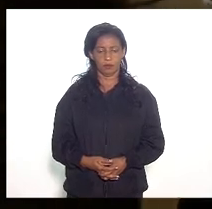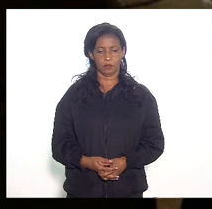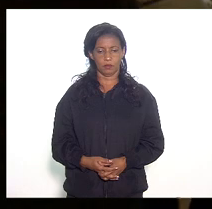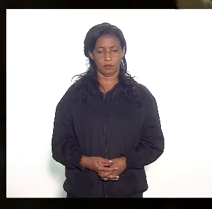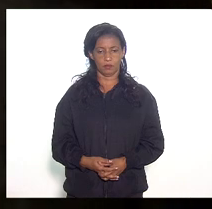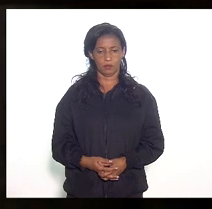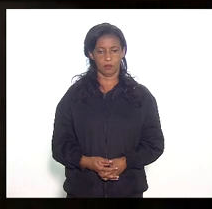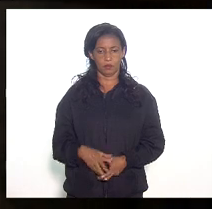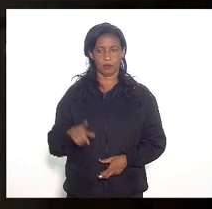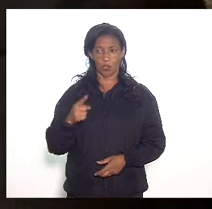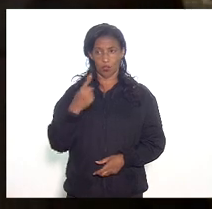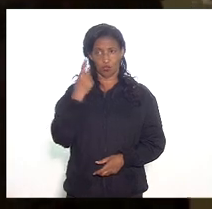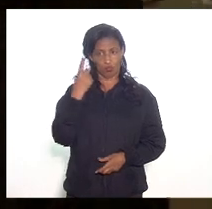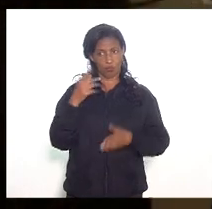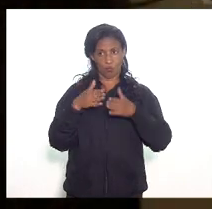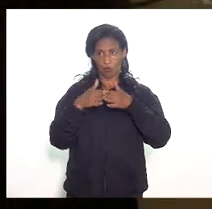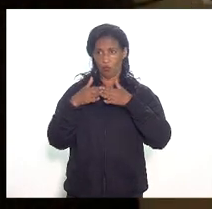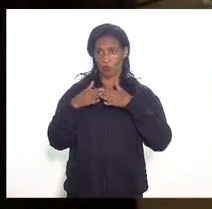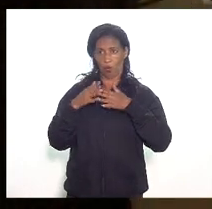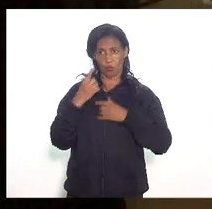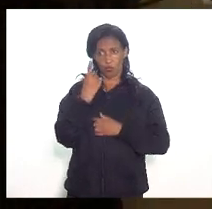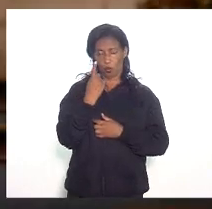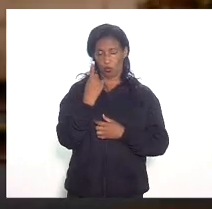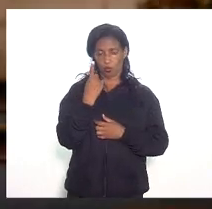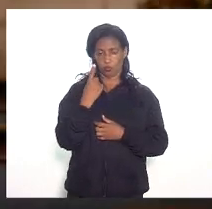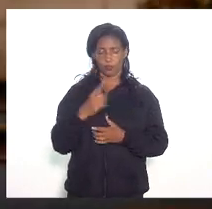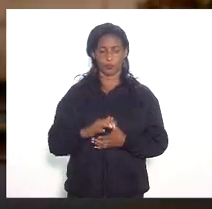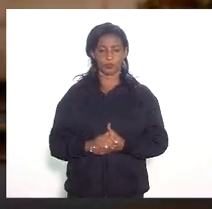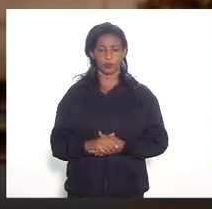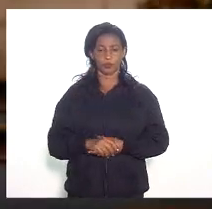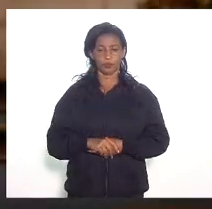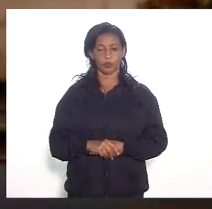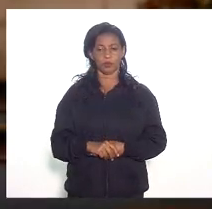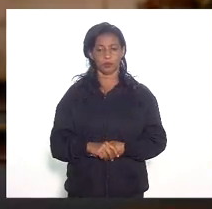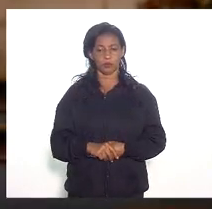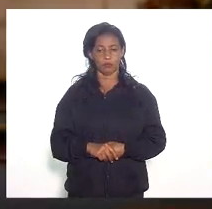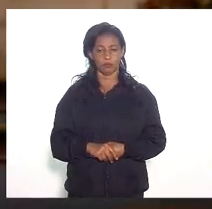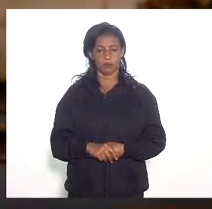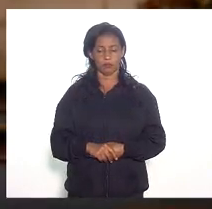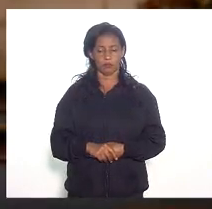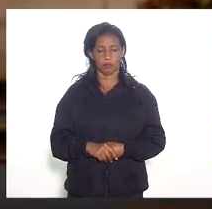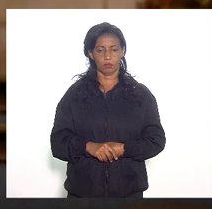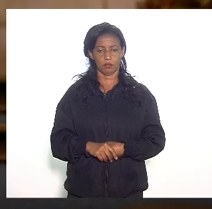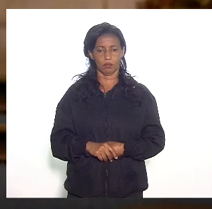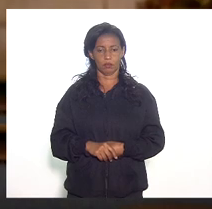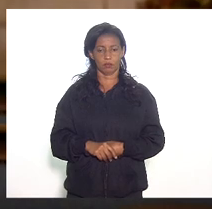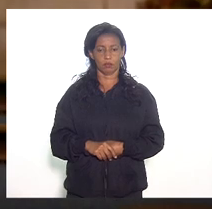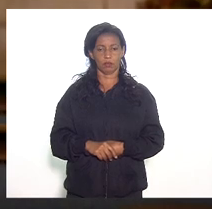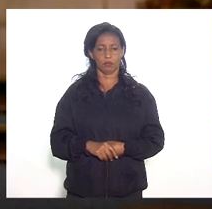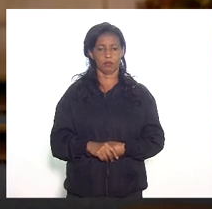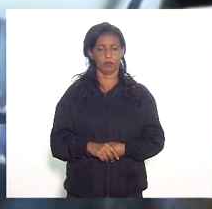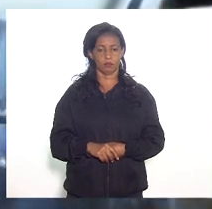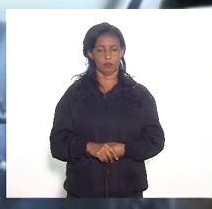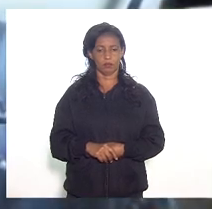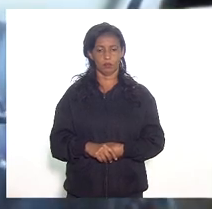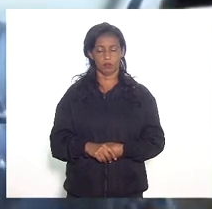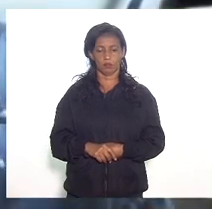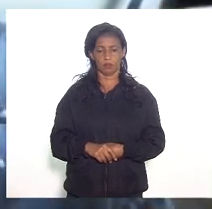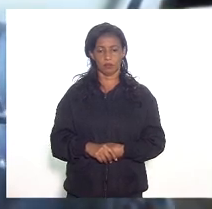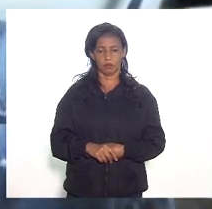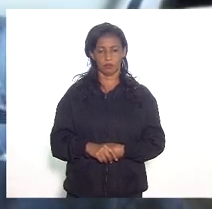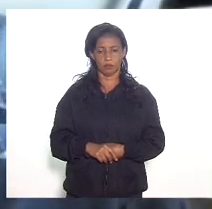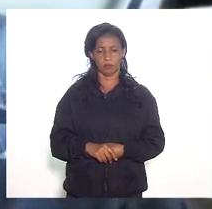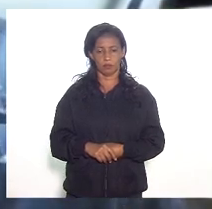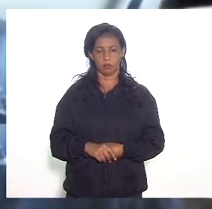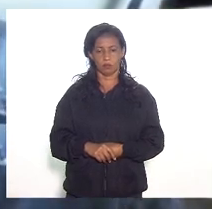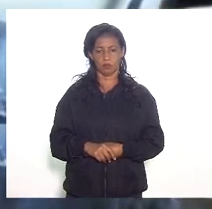só foi uma só subtenente eu contei eu na sua fala não posso ter me enganado